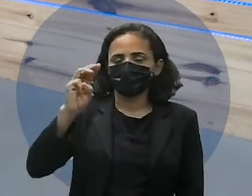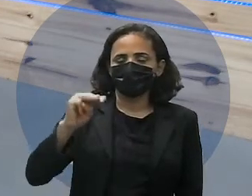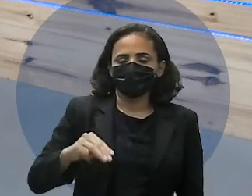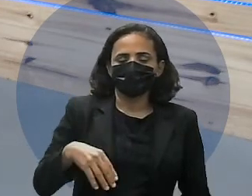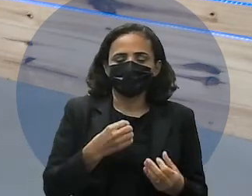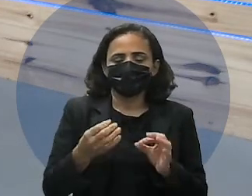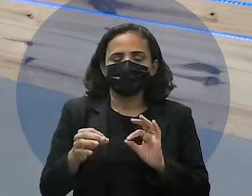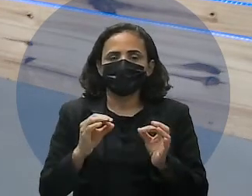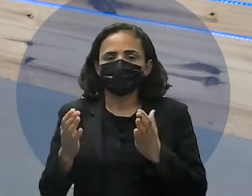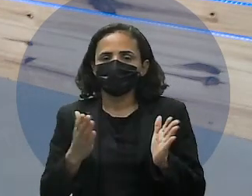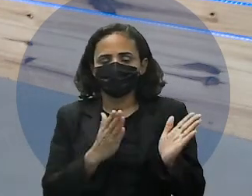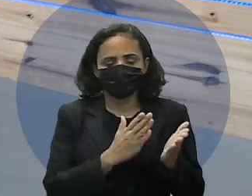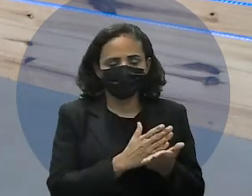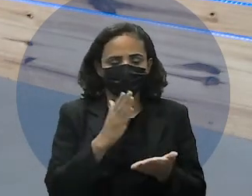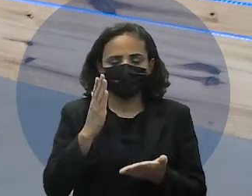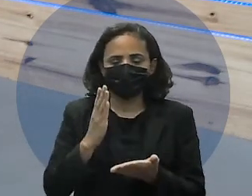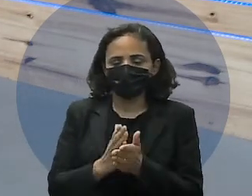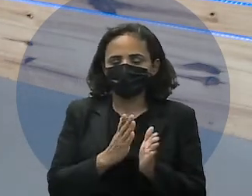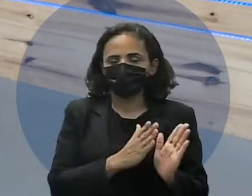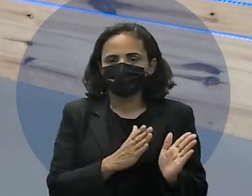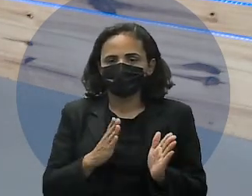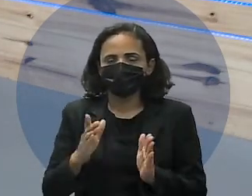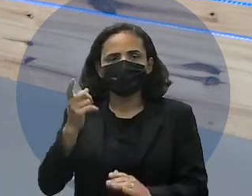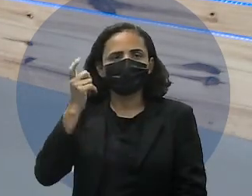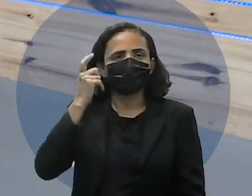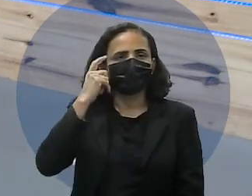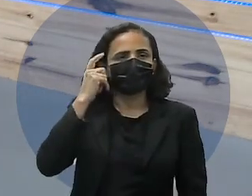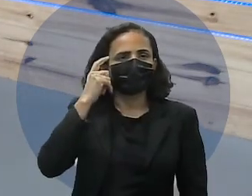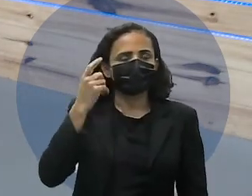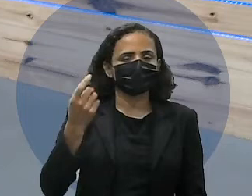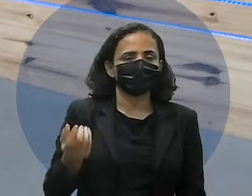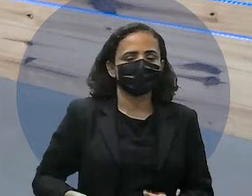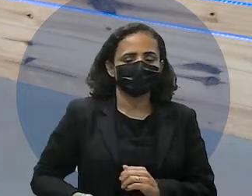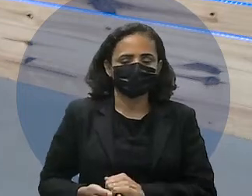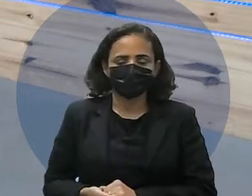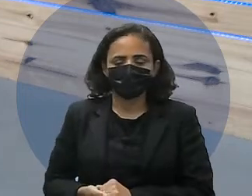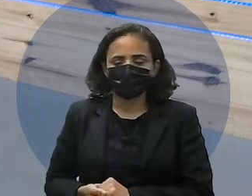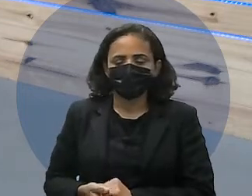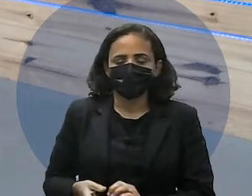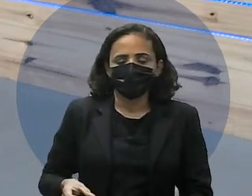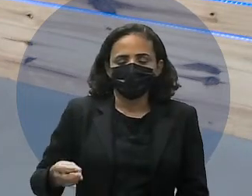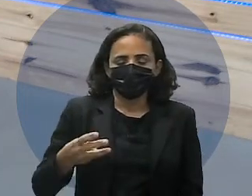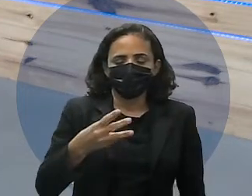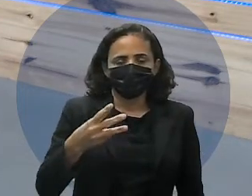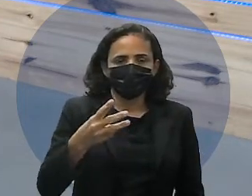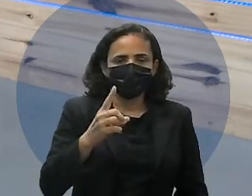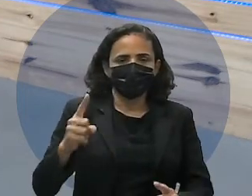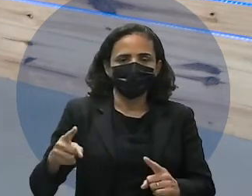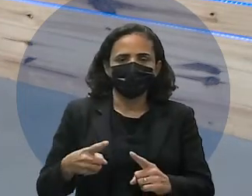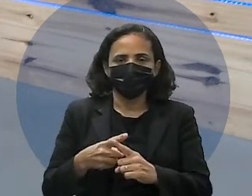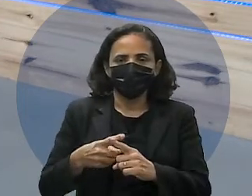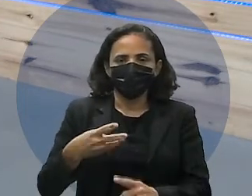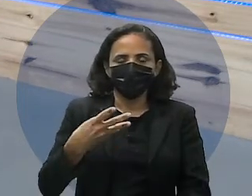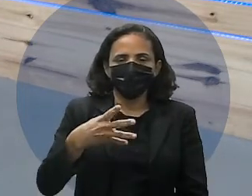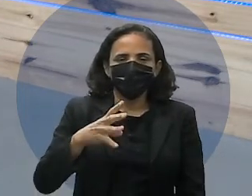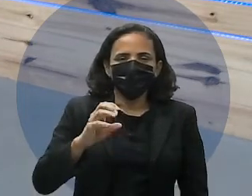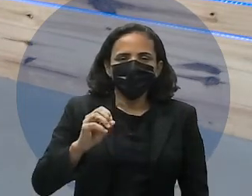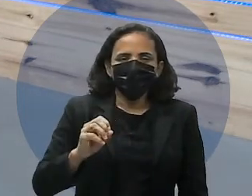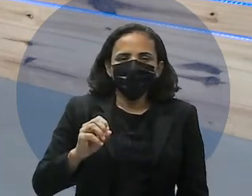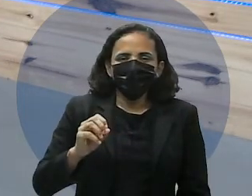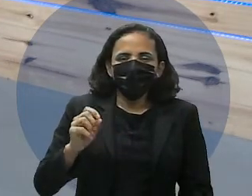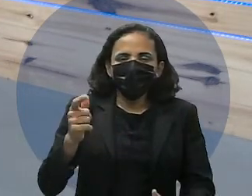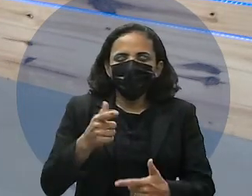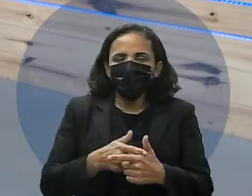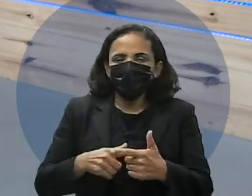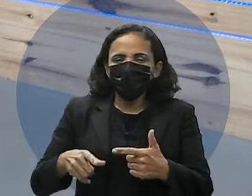que é 3/4 dele. E aí você faz o seguinte, ó. 3 multiplica por 40 e divide o resultado